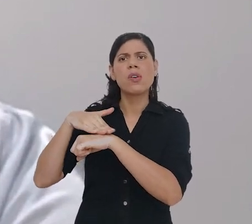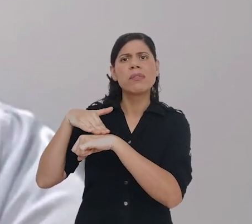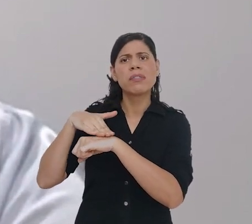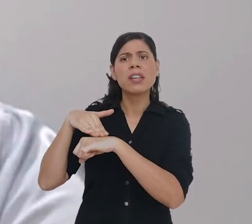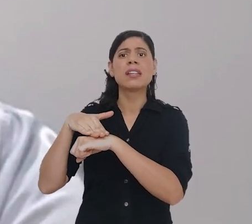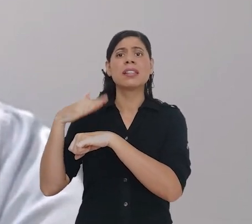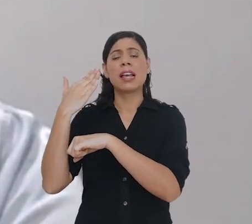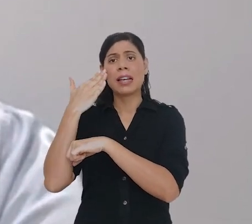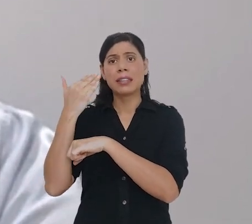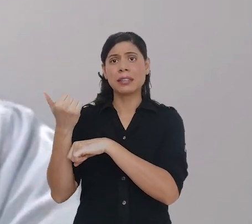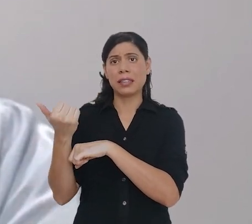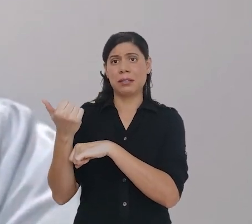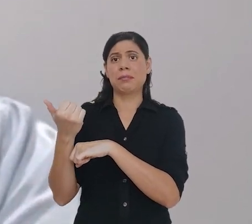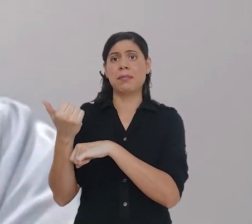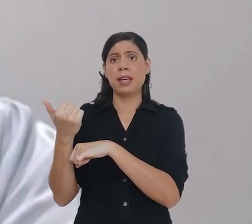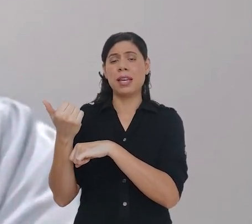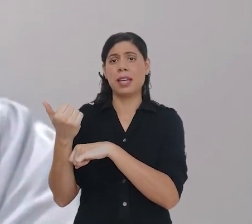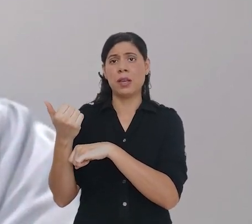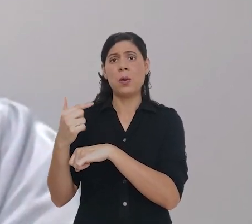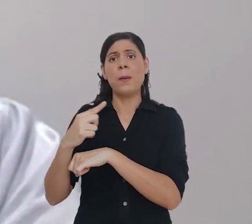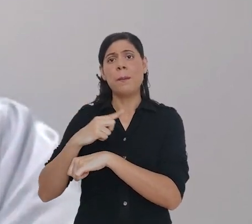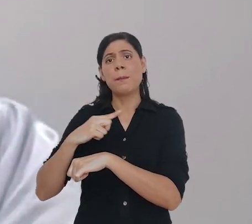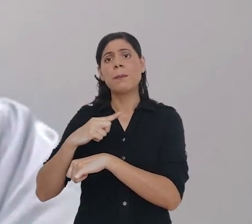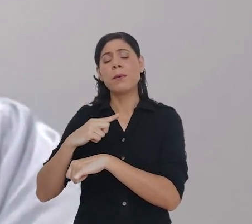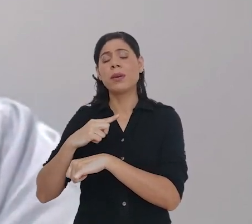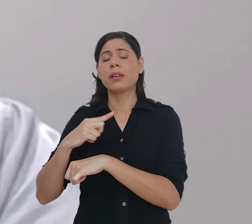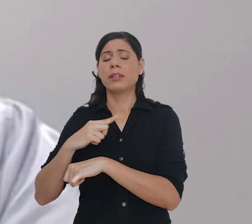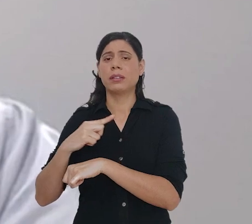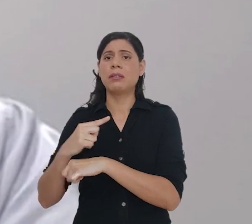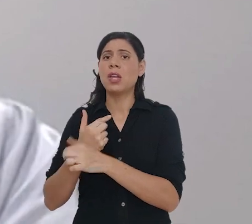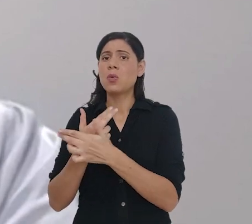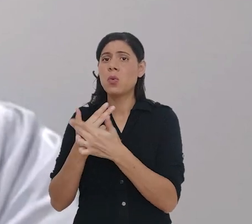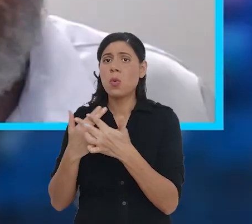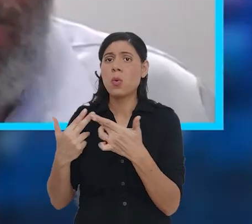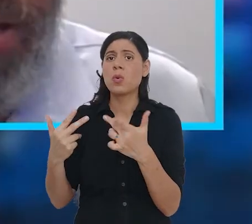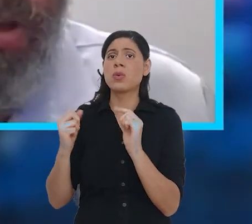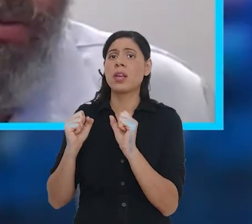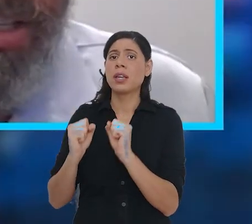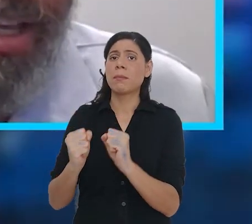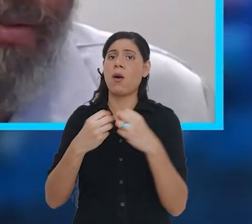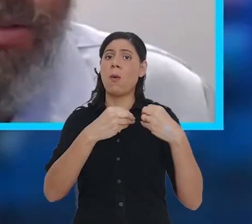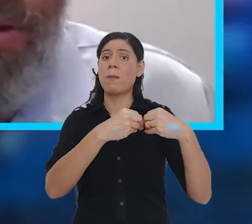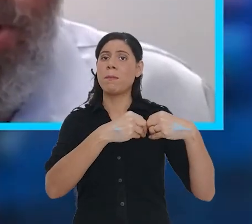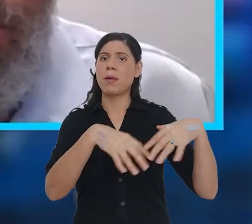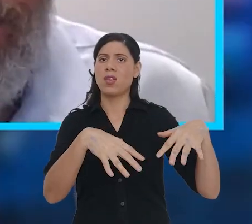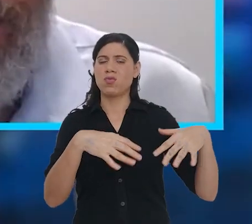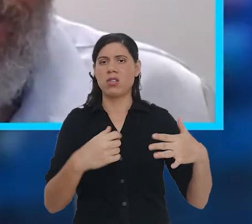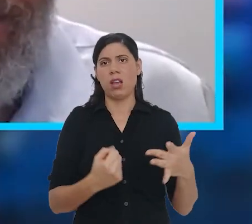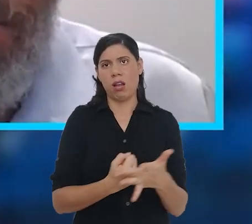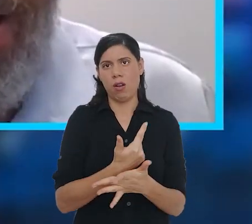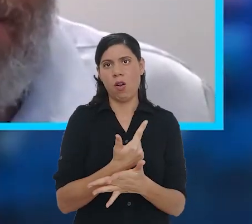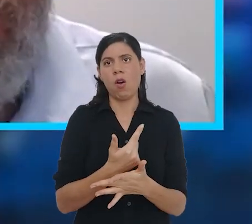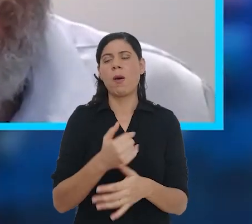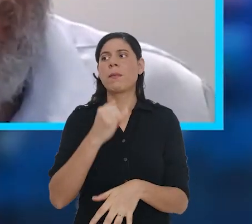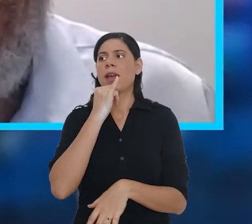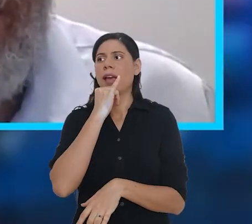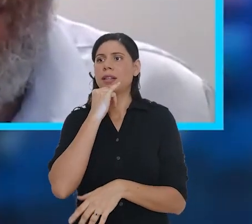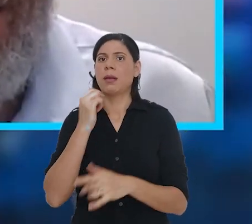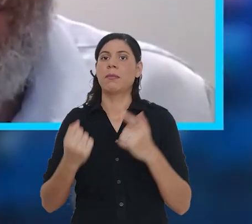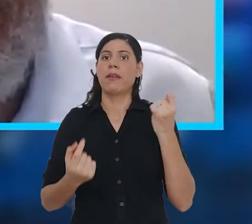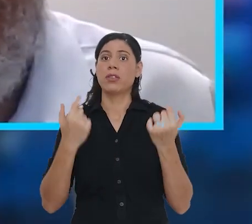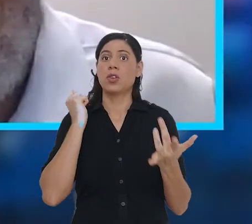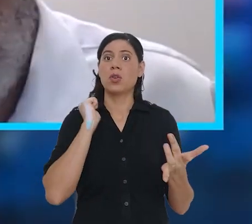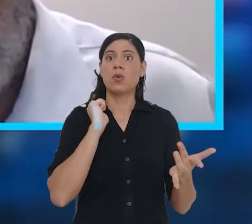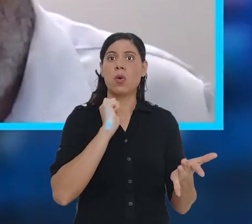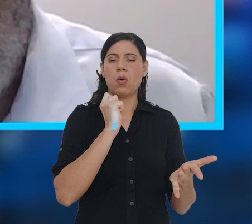de que tem pendências que podem eventualmente prejudicar a aquisição. Às vezes você compra um imóvel